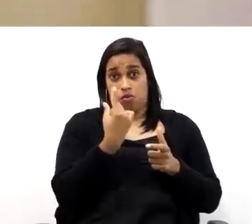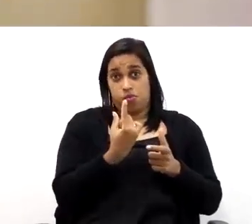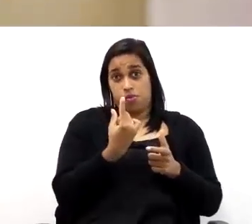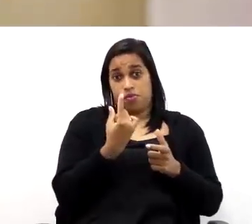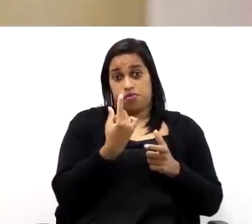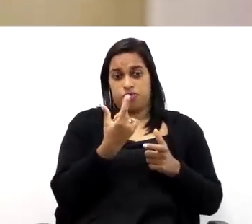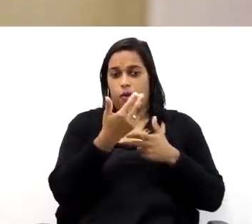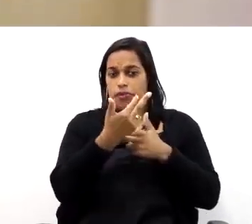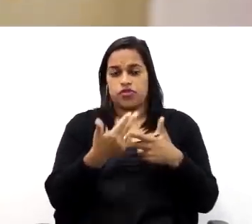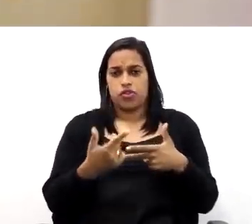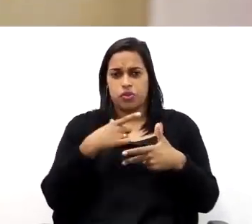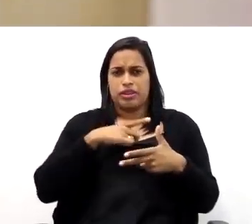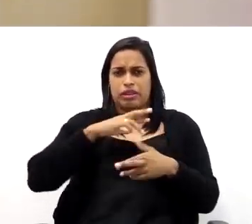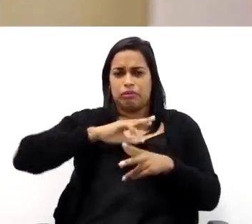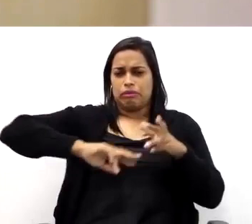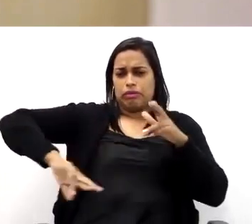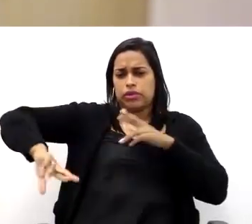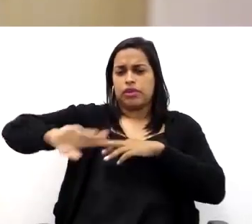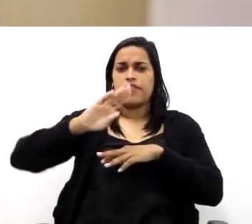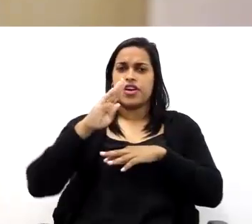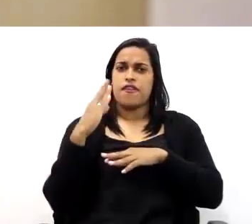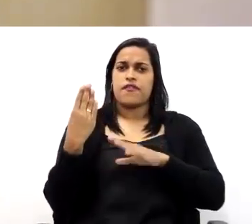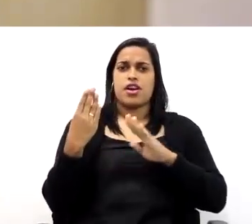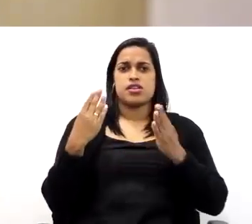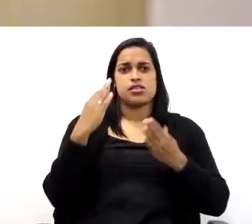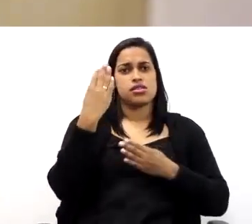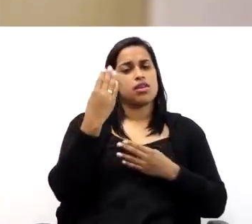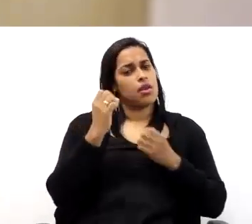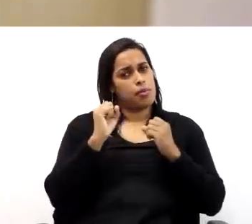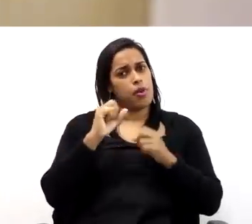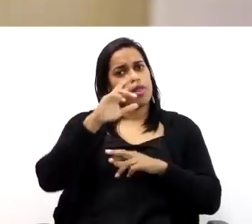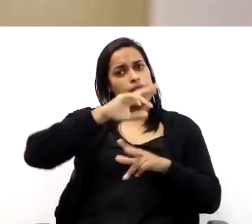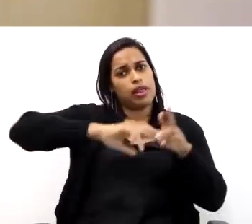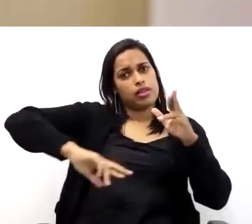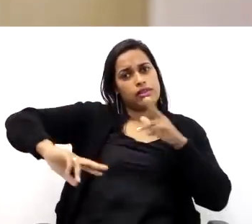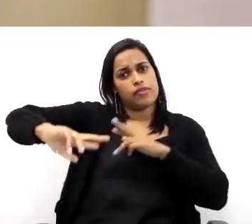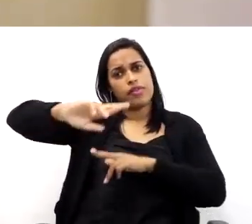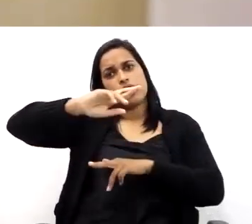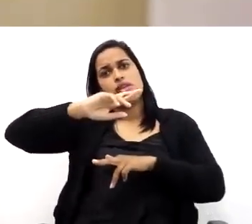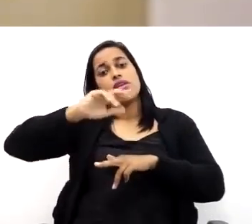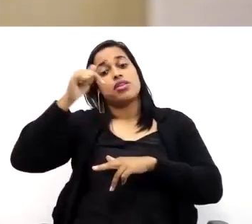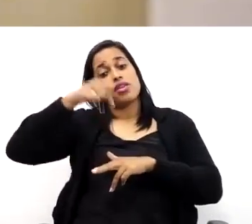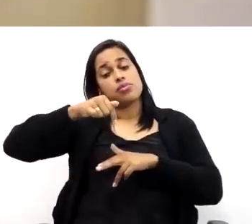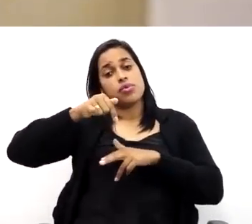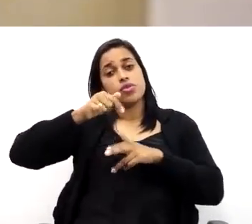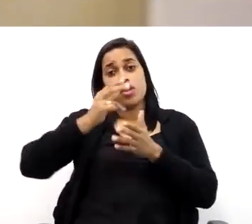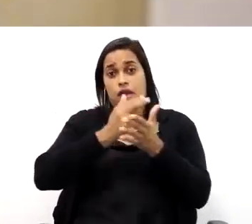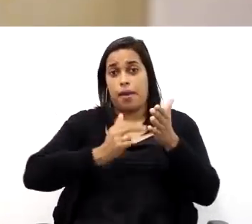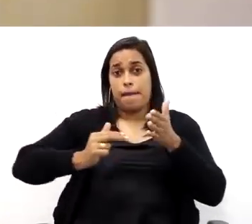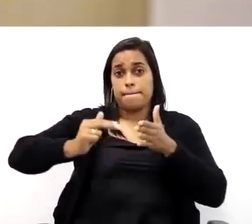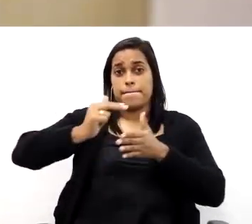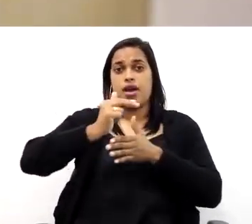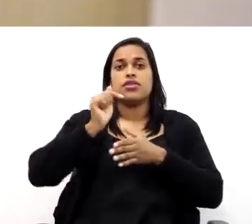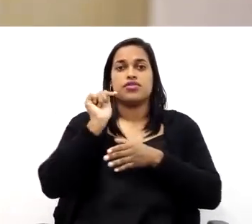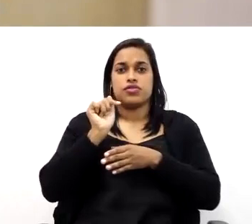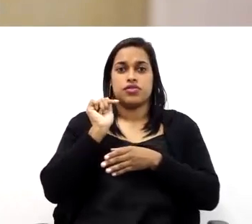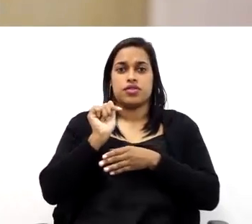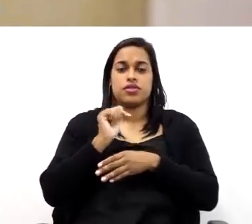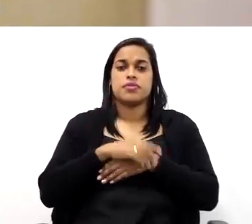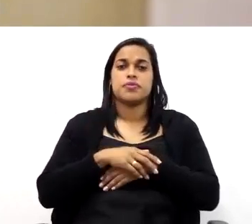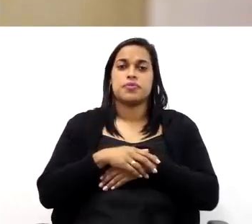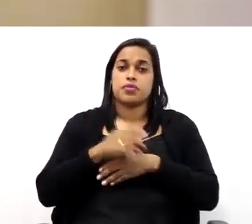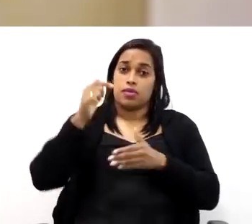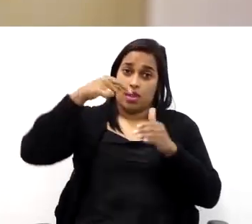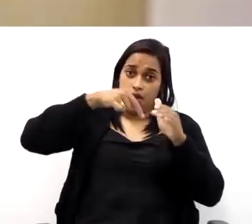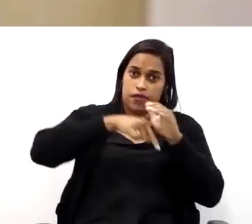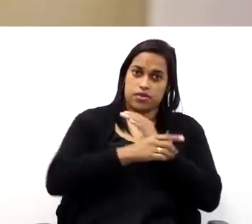tenha várias arestas e faces e cada uma delas, por exemplo, pode estar numa posição diferente dessa, compondo essa imagem da peça. A